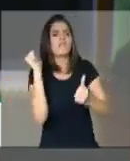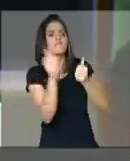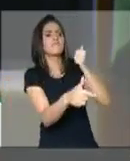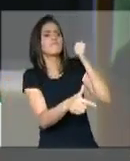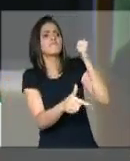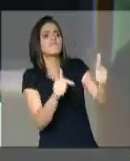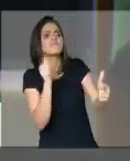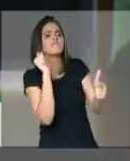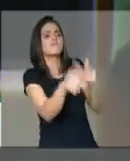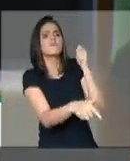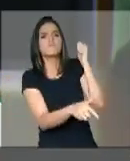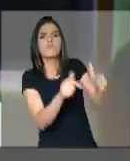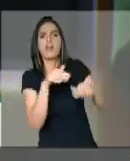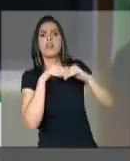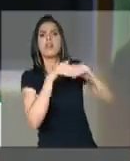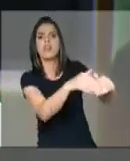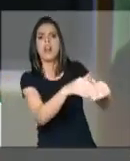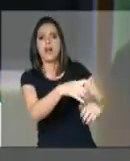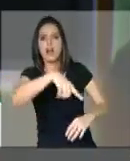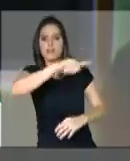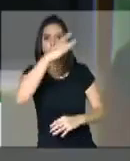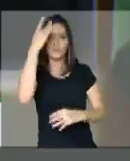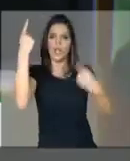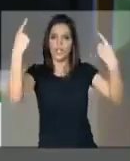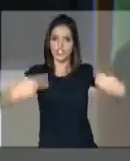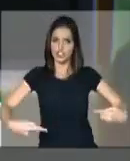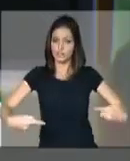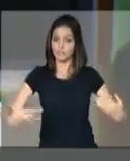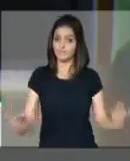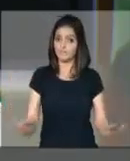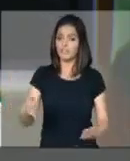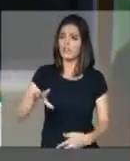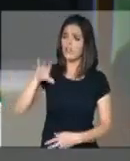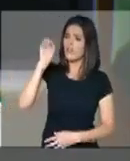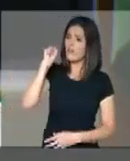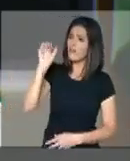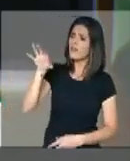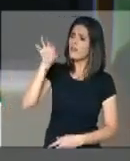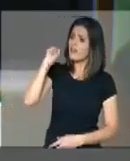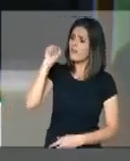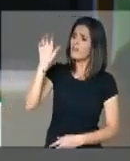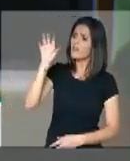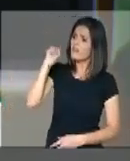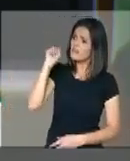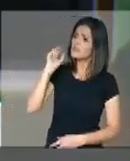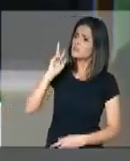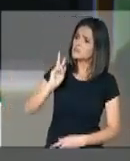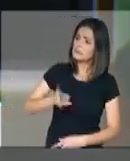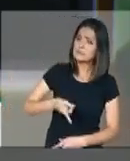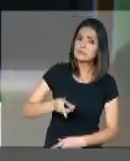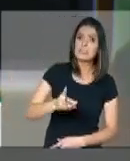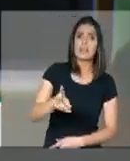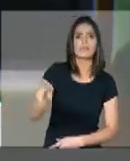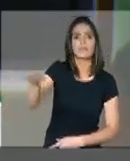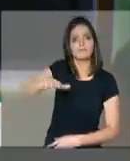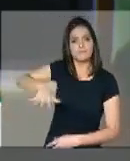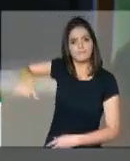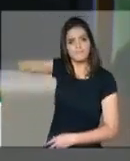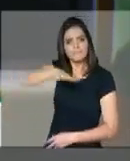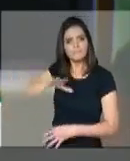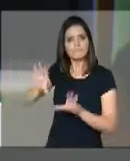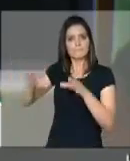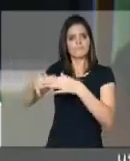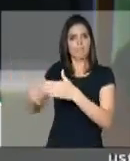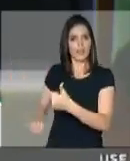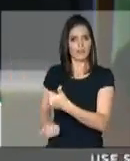ataquem os seus adversários. É isso que nós temos ouvido aqui permanentemente por parte